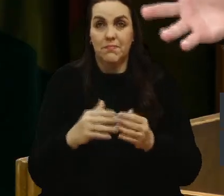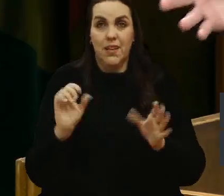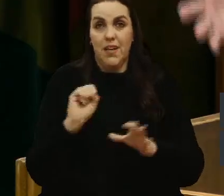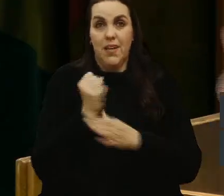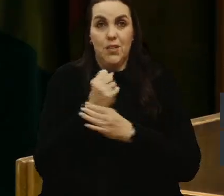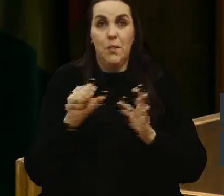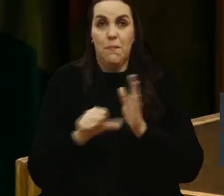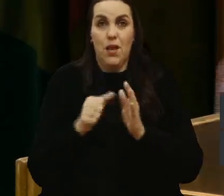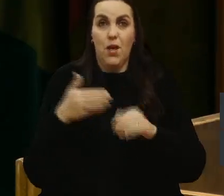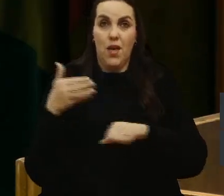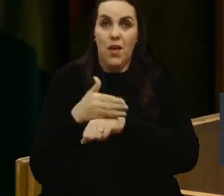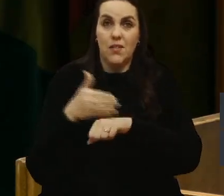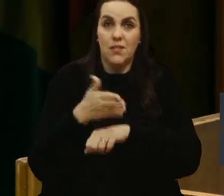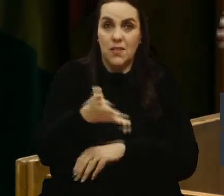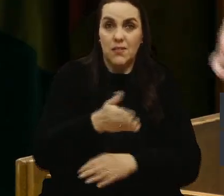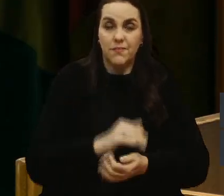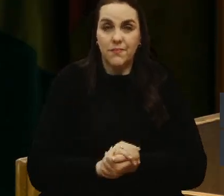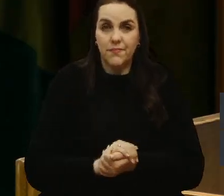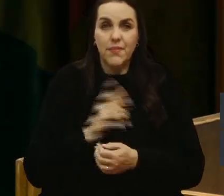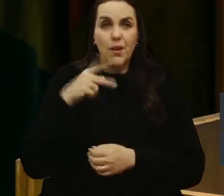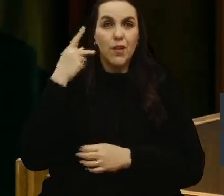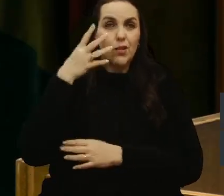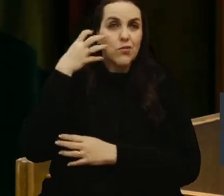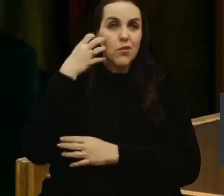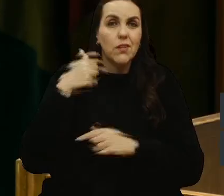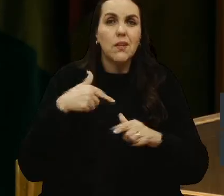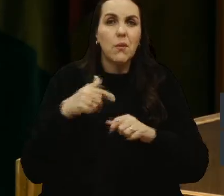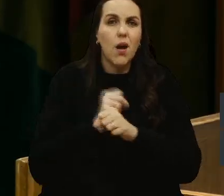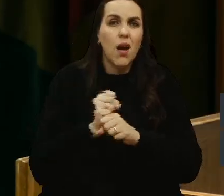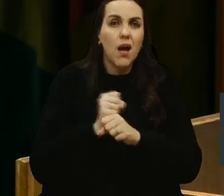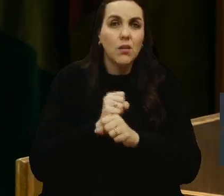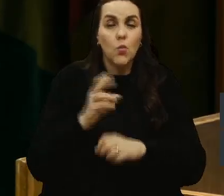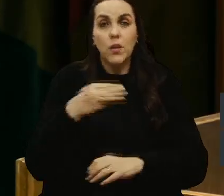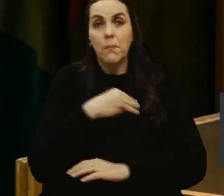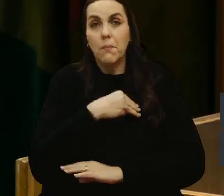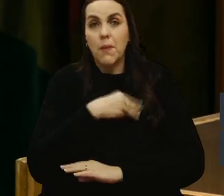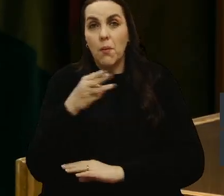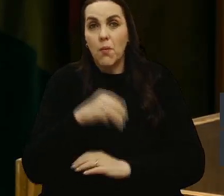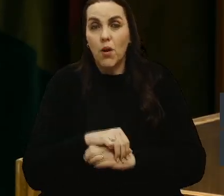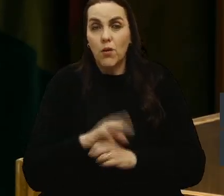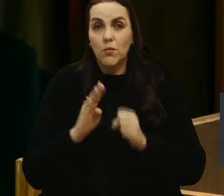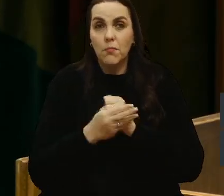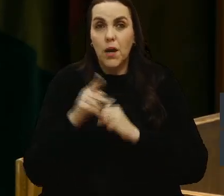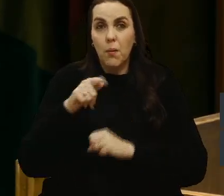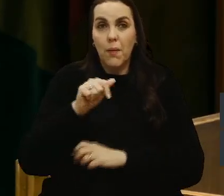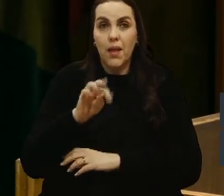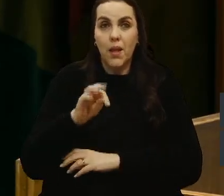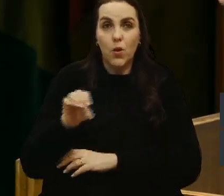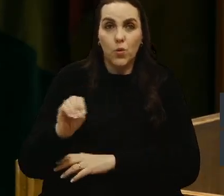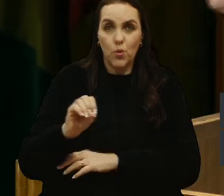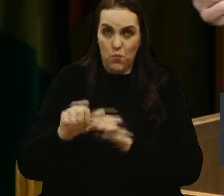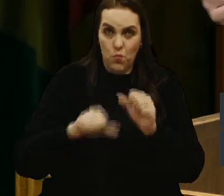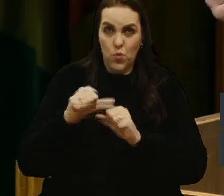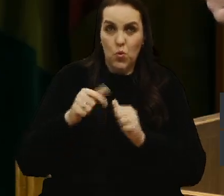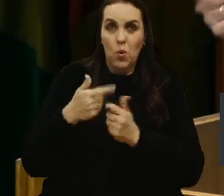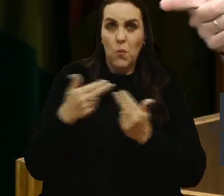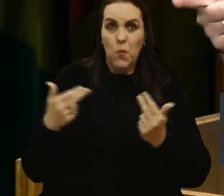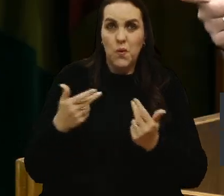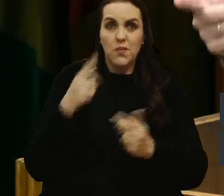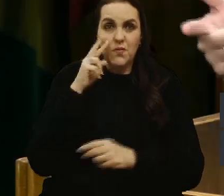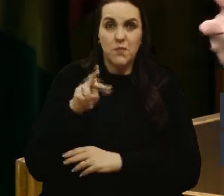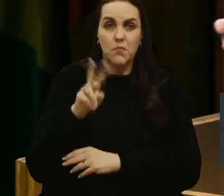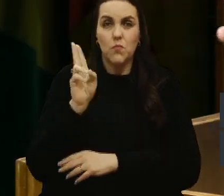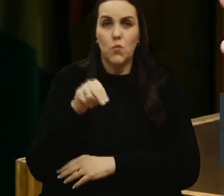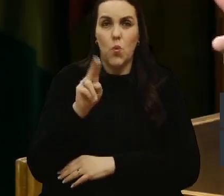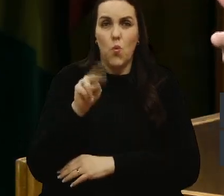acesso. O vereador Jack, quantos anos trabalhou na Marco Polo? Na Marco Polo Planalto? Alguma alteração nós vimos?